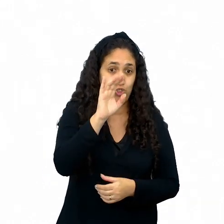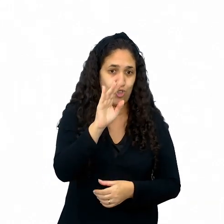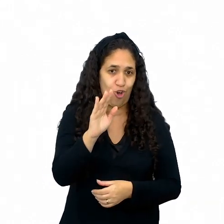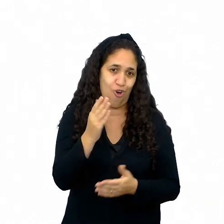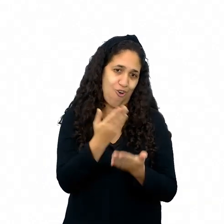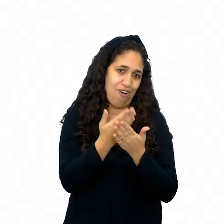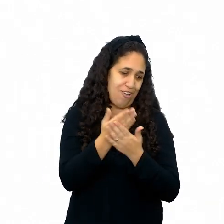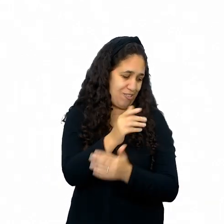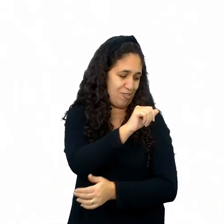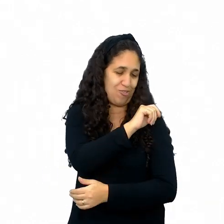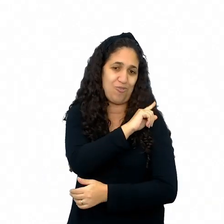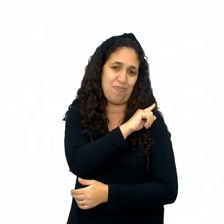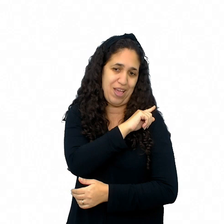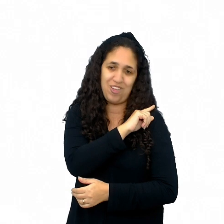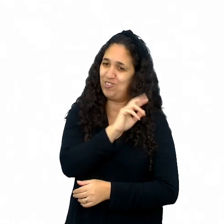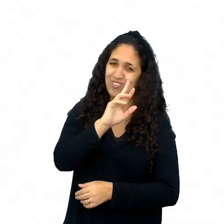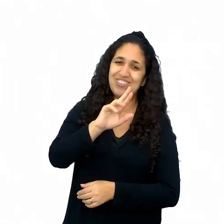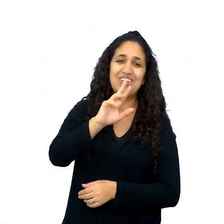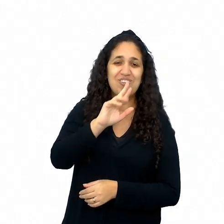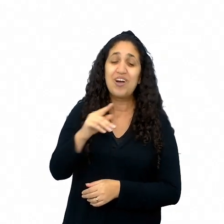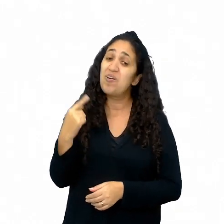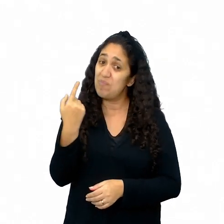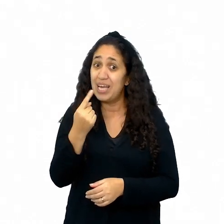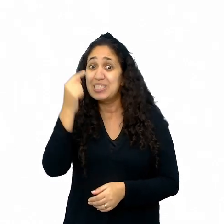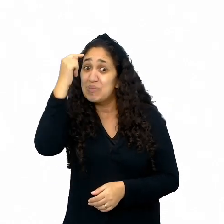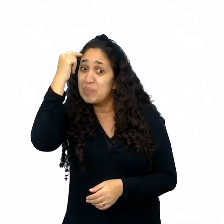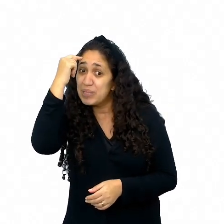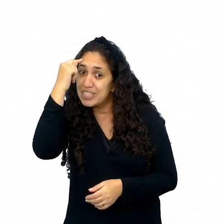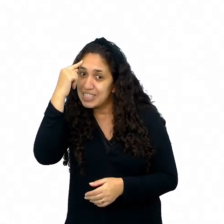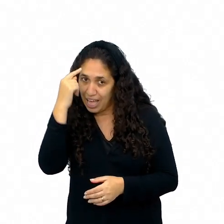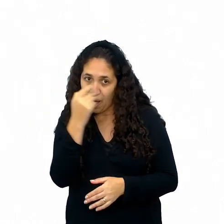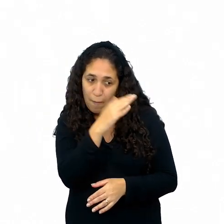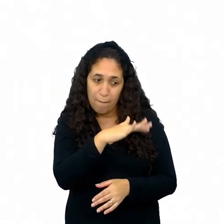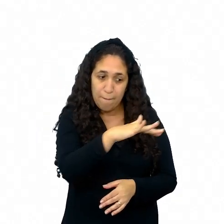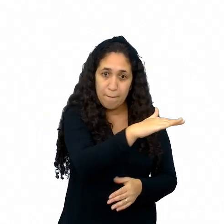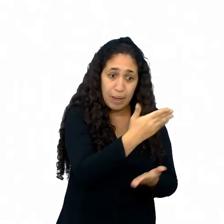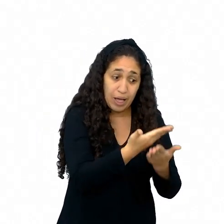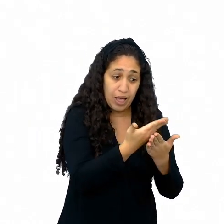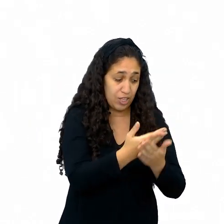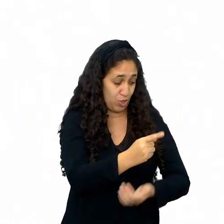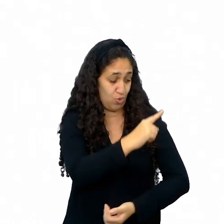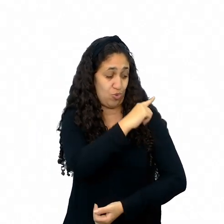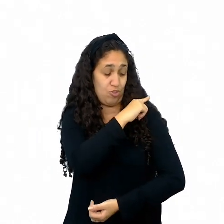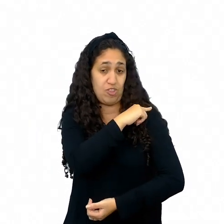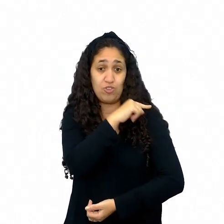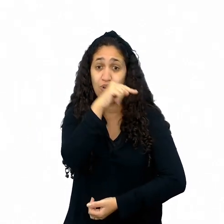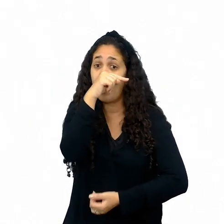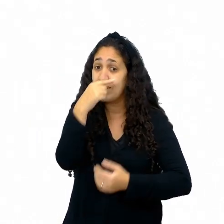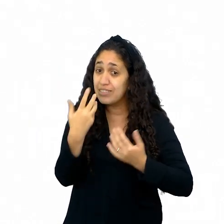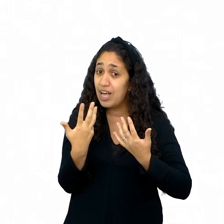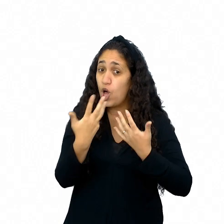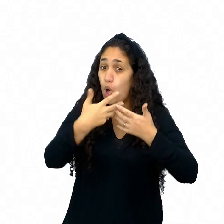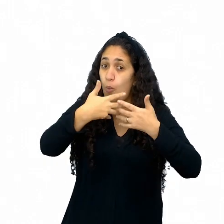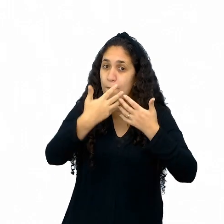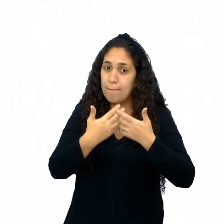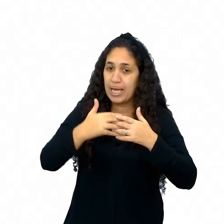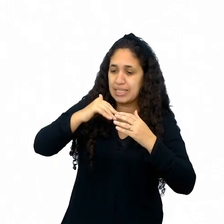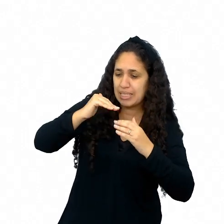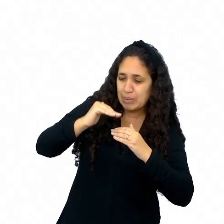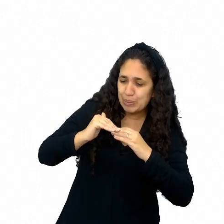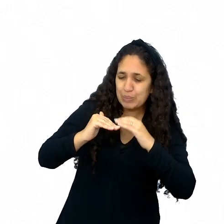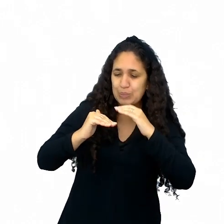estudante do ensino médio, ok? Mas devemos considerar que para o estudante do ensino médio, essa complexidade vai aumentando de